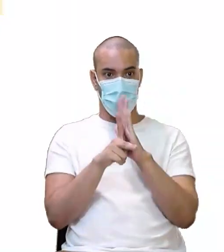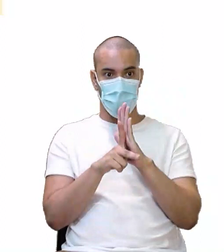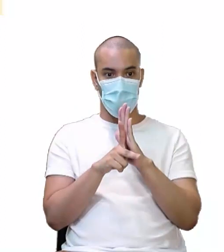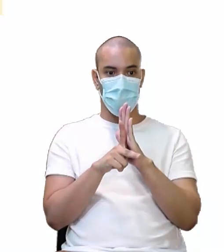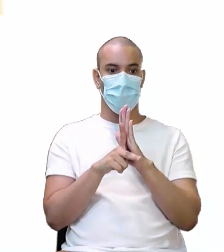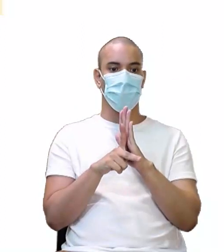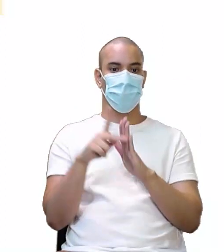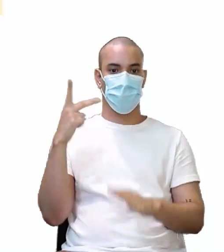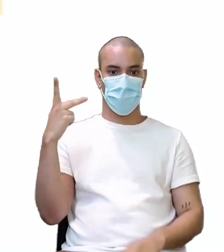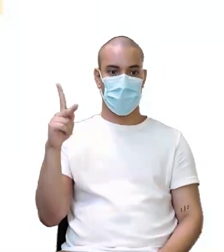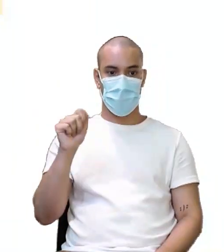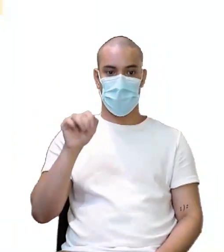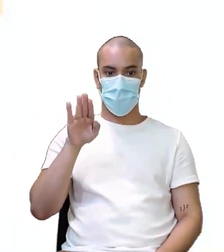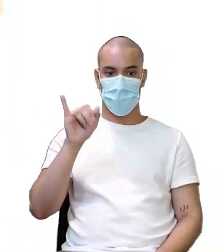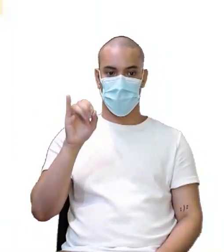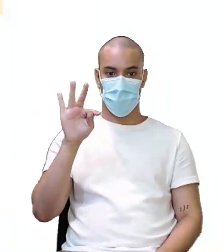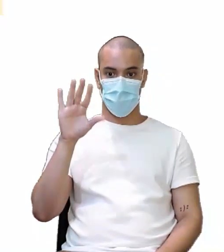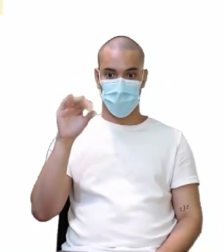eles acabam